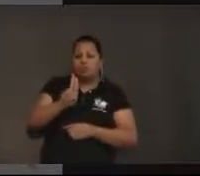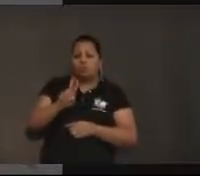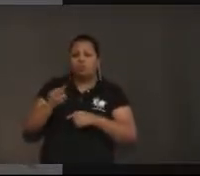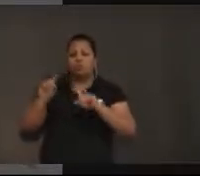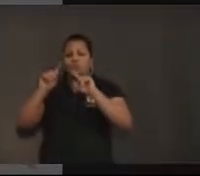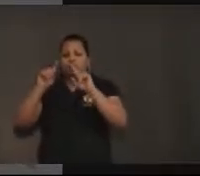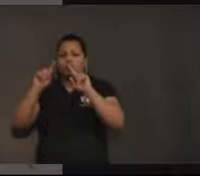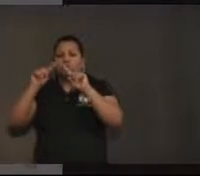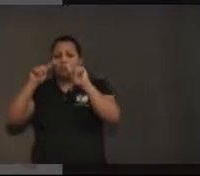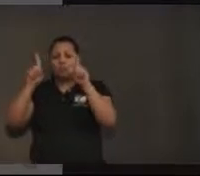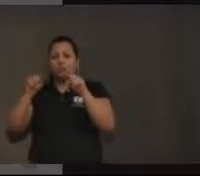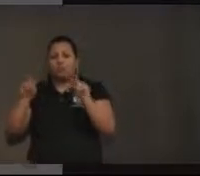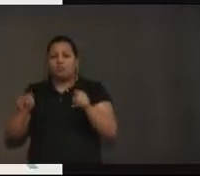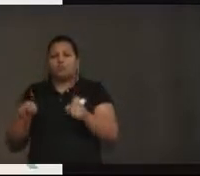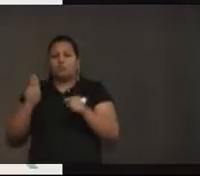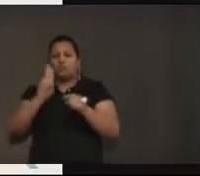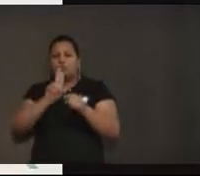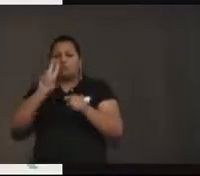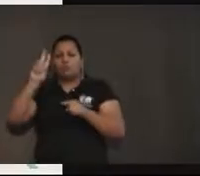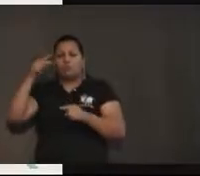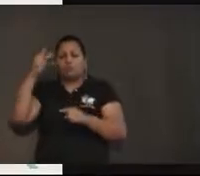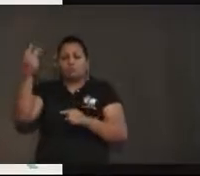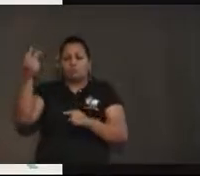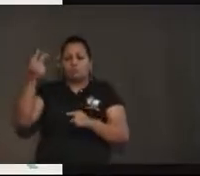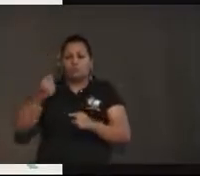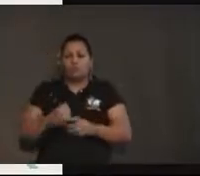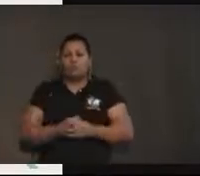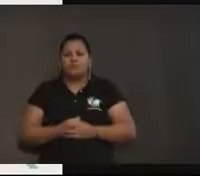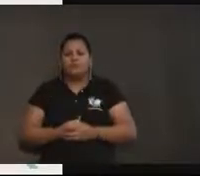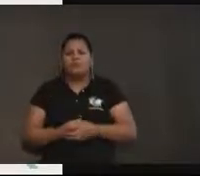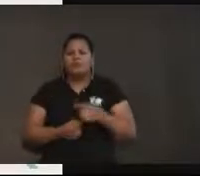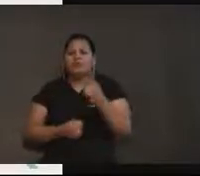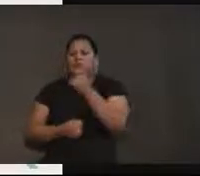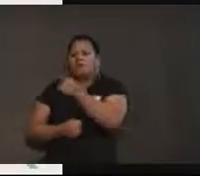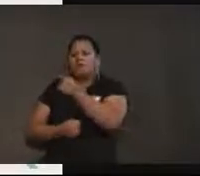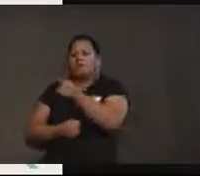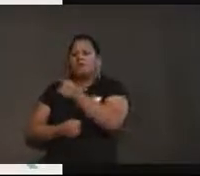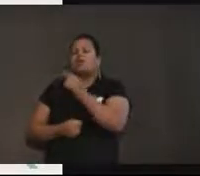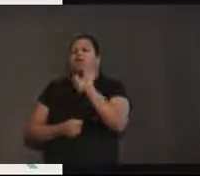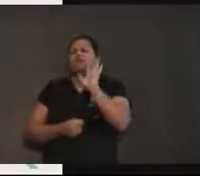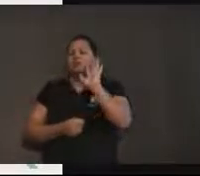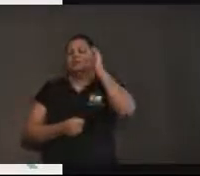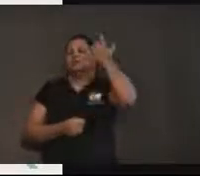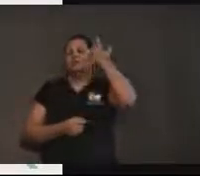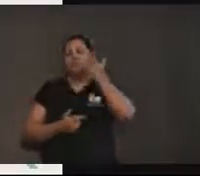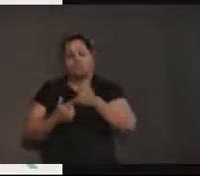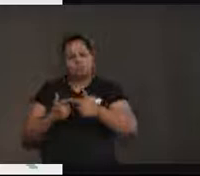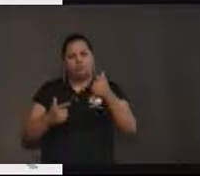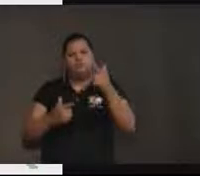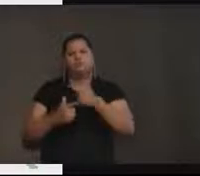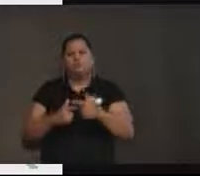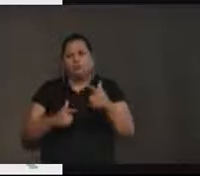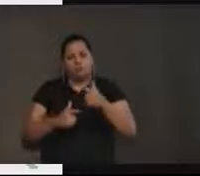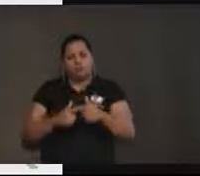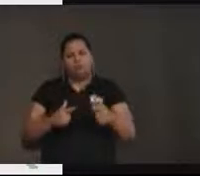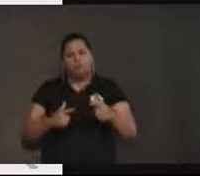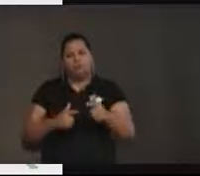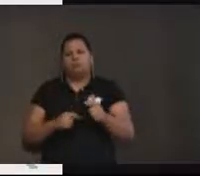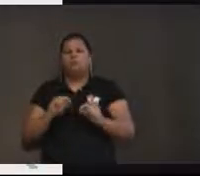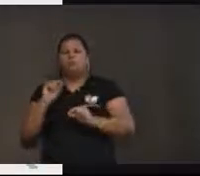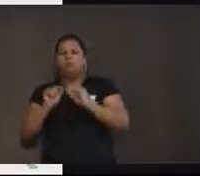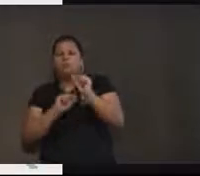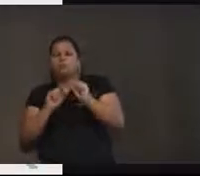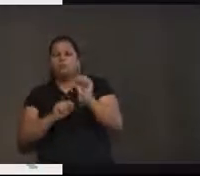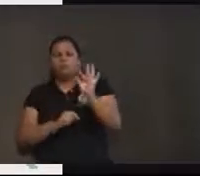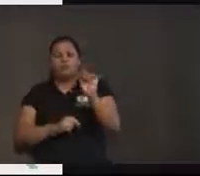quarta do funcionar ou ele chamaram dividiu e Eles resolveram o problema de achar mínimo de um